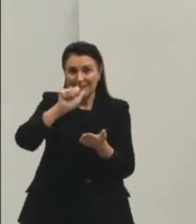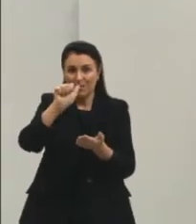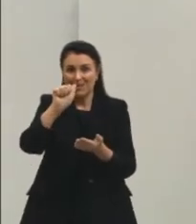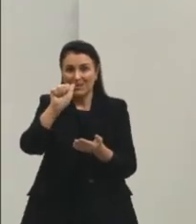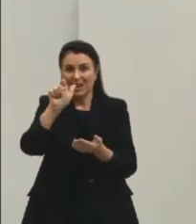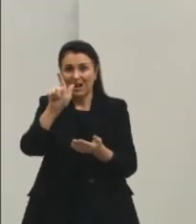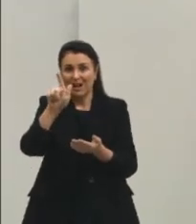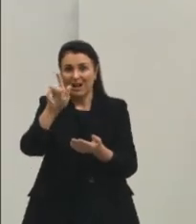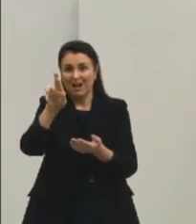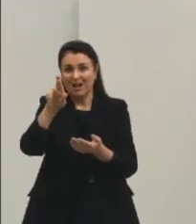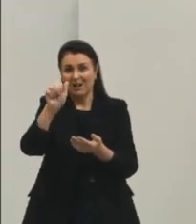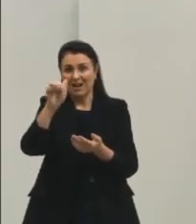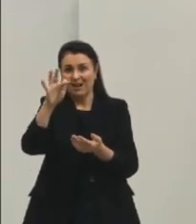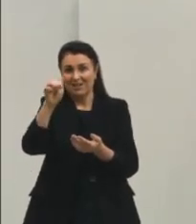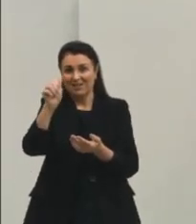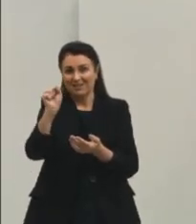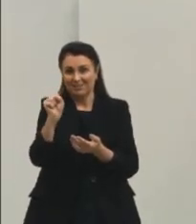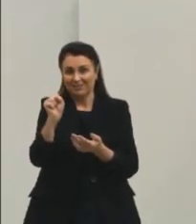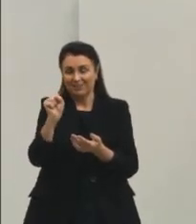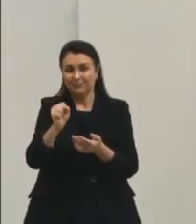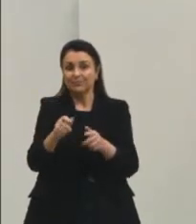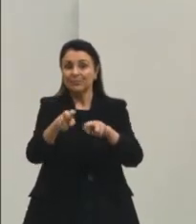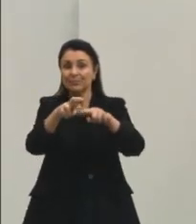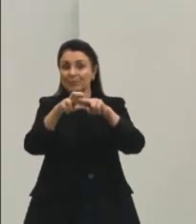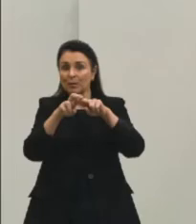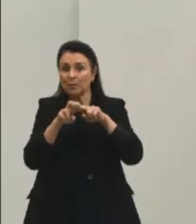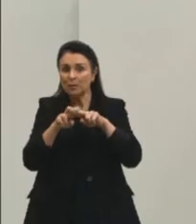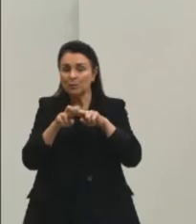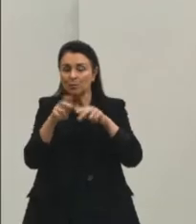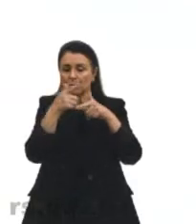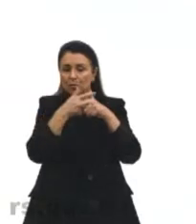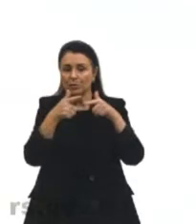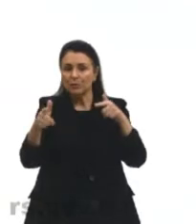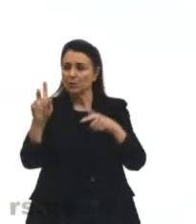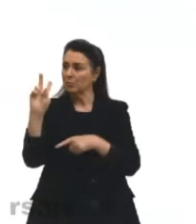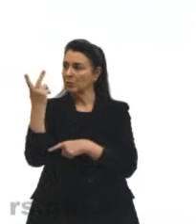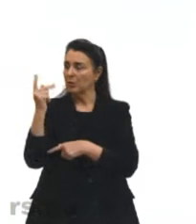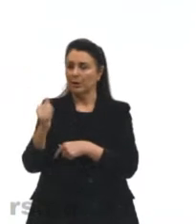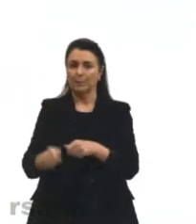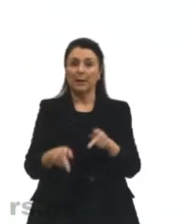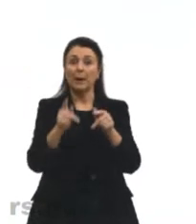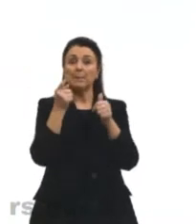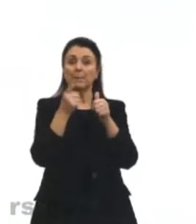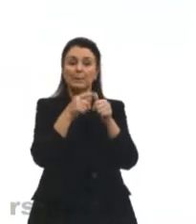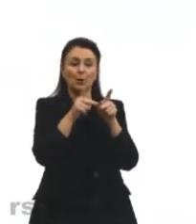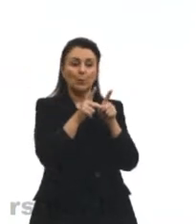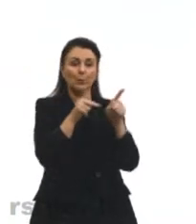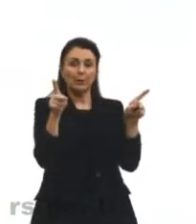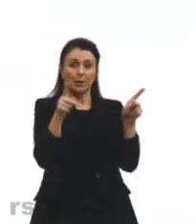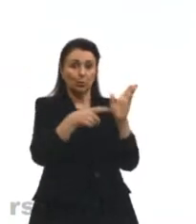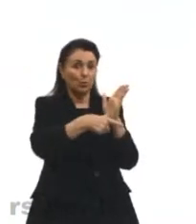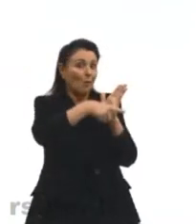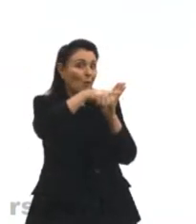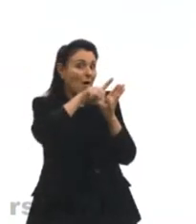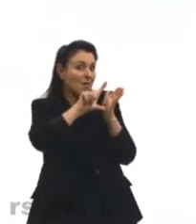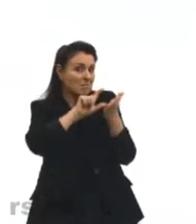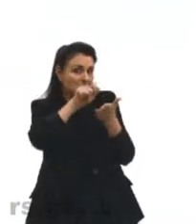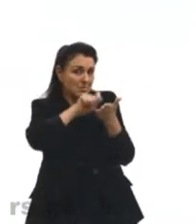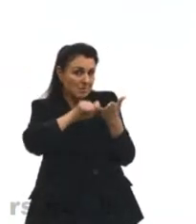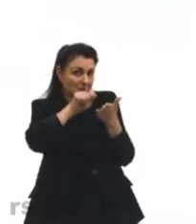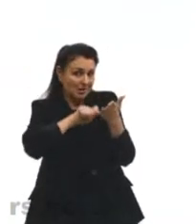se dividiu então a história em dois grandes períodos o período anterior a escrita